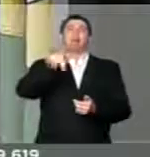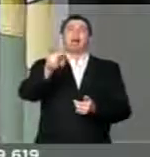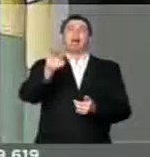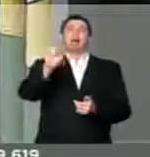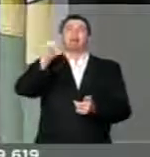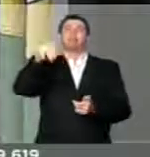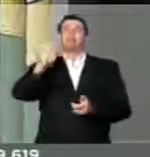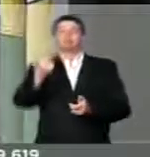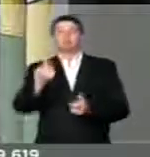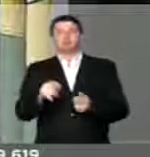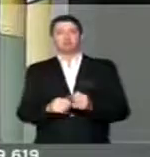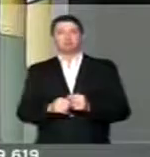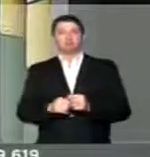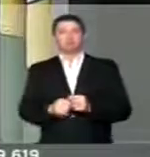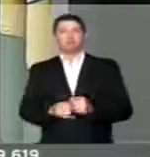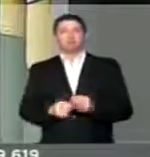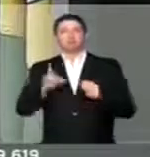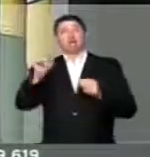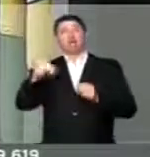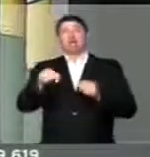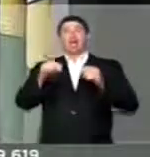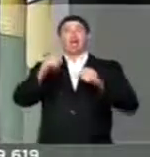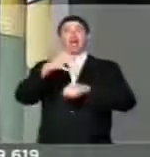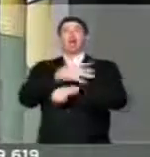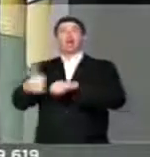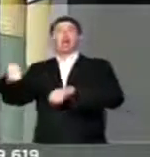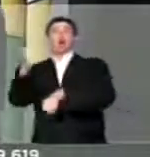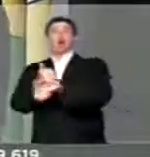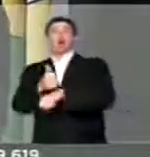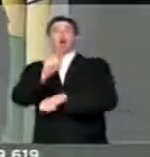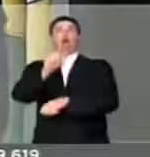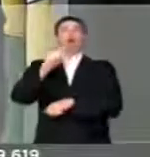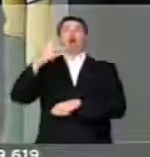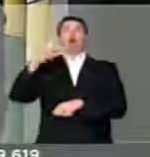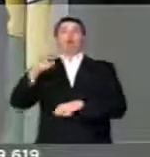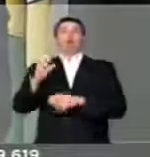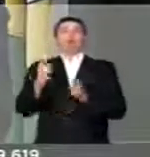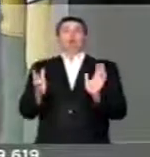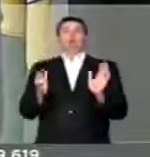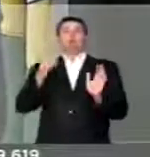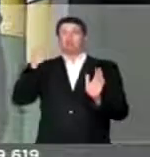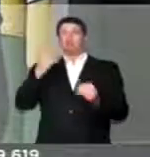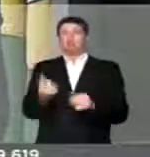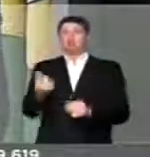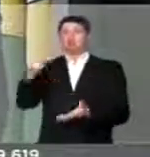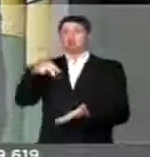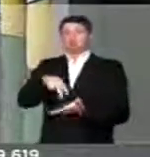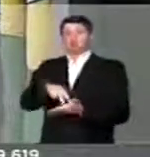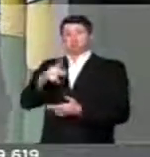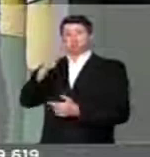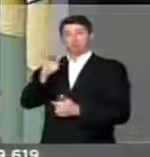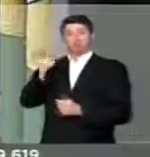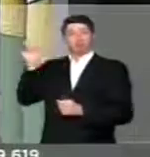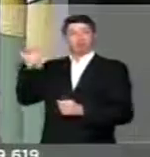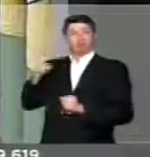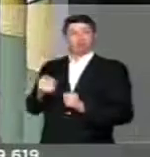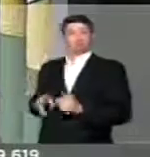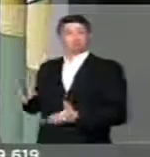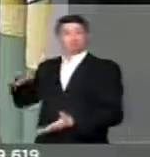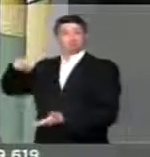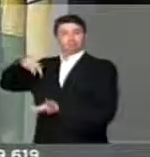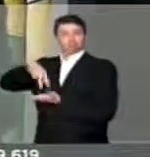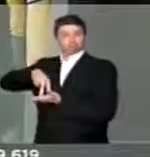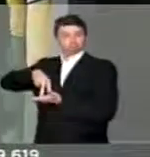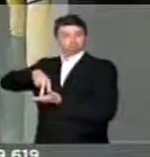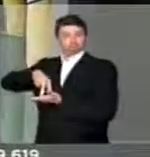só sabem falar que é golpe. Hoje subiu um deputado do PT na